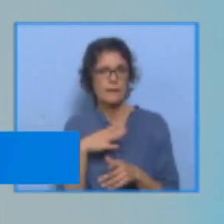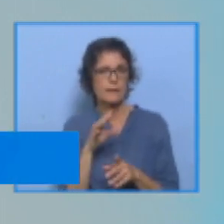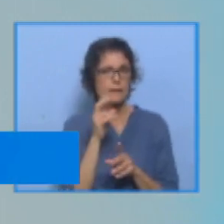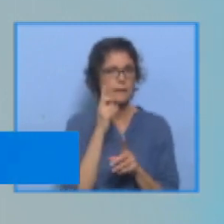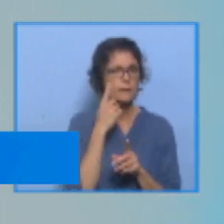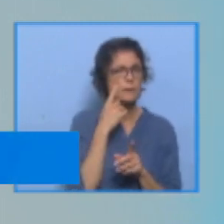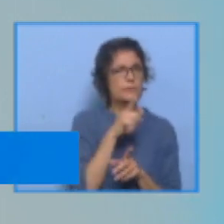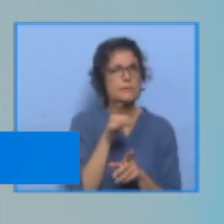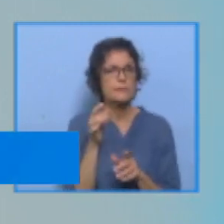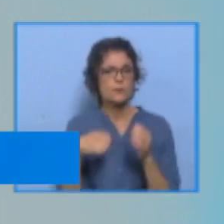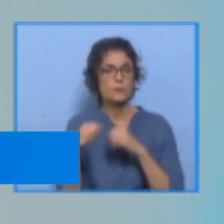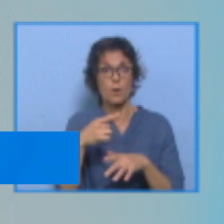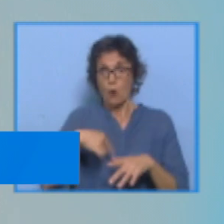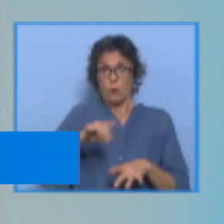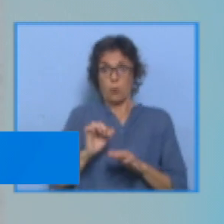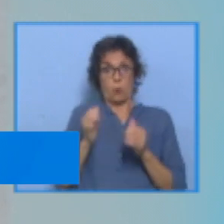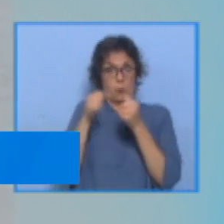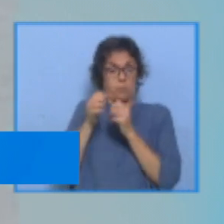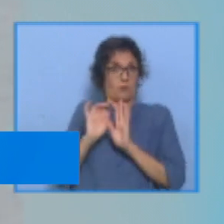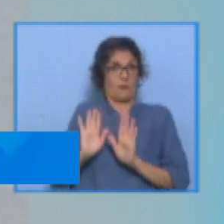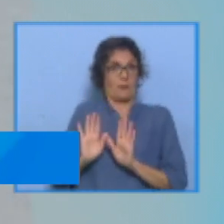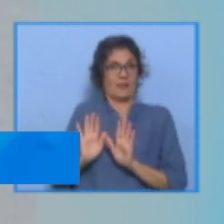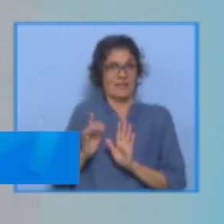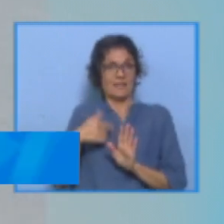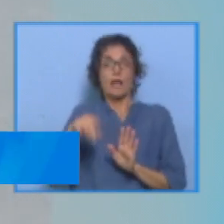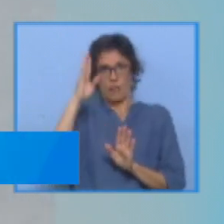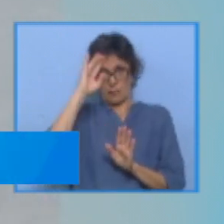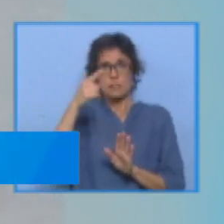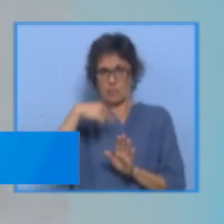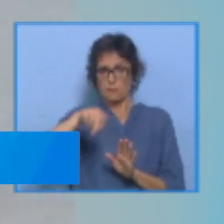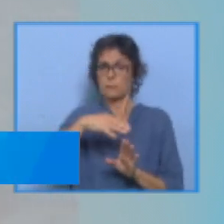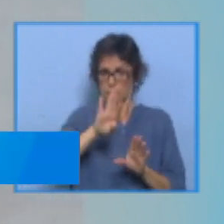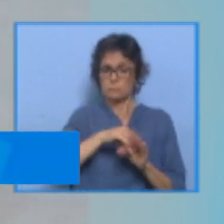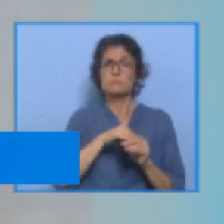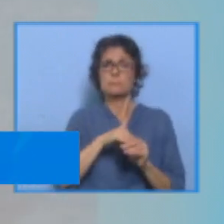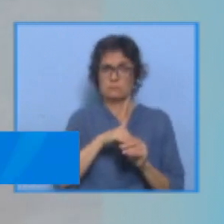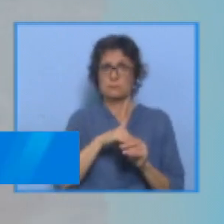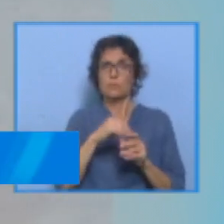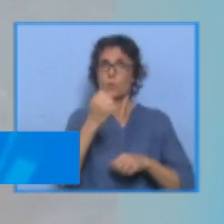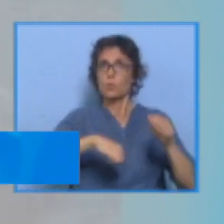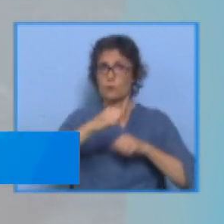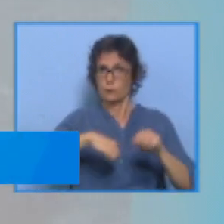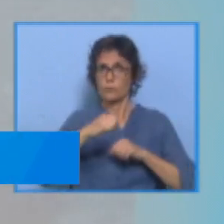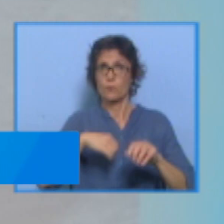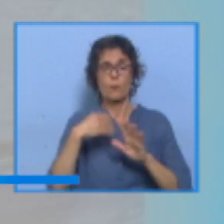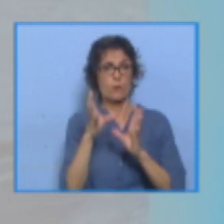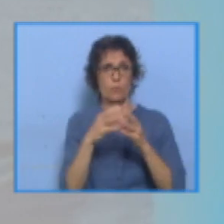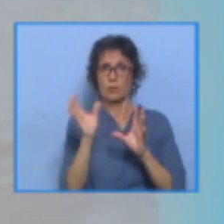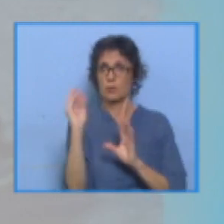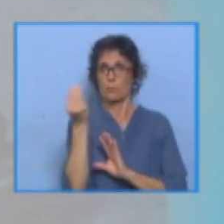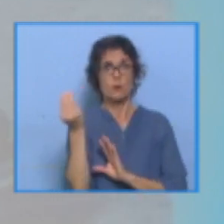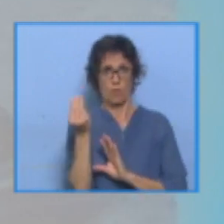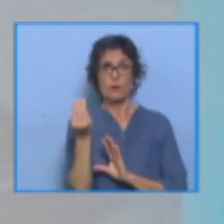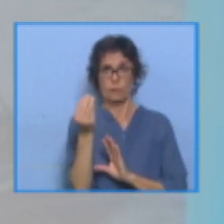estes movimentos. Nós não escondemos nada, não é? Eles sabem que nós fazemos parte de movimento como das equipas de jovens ou de